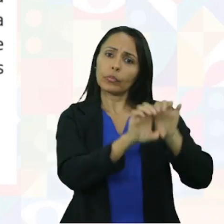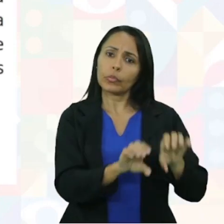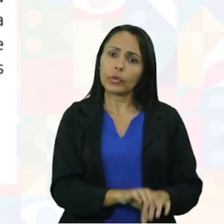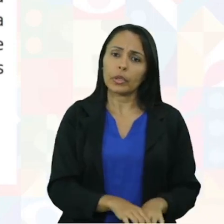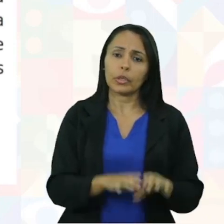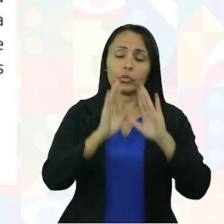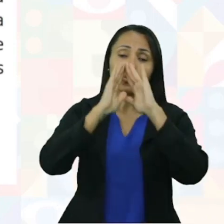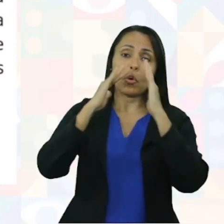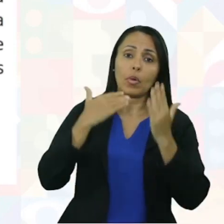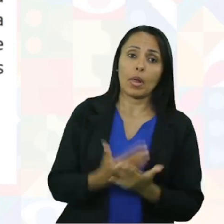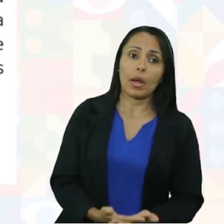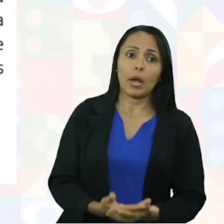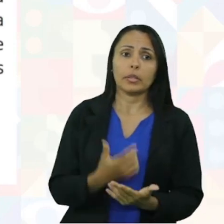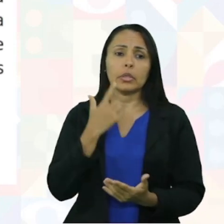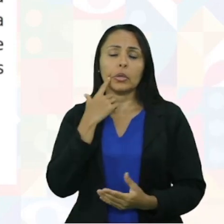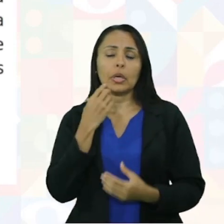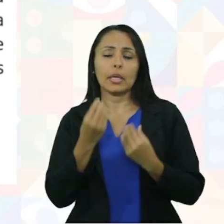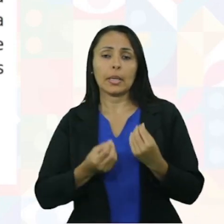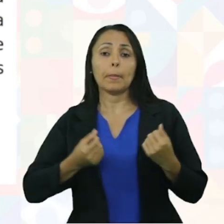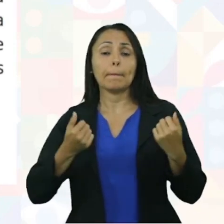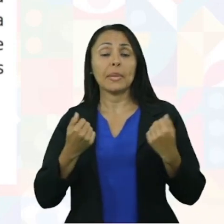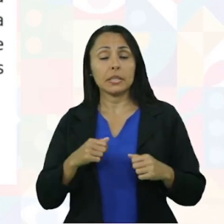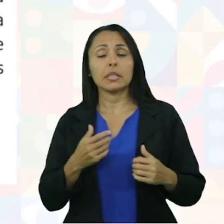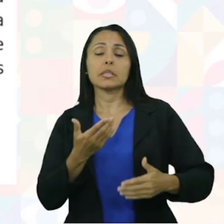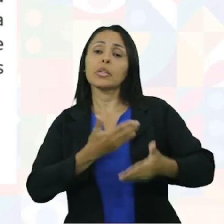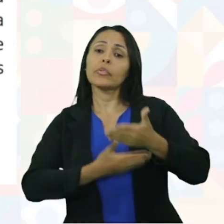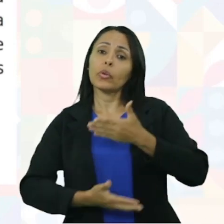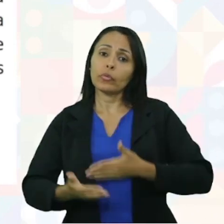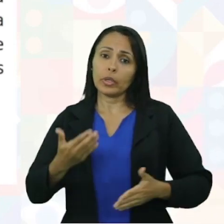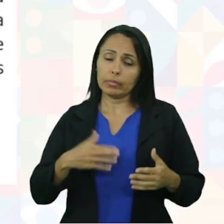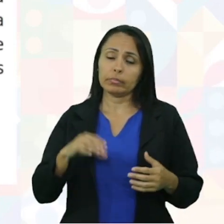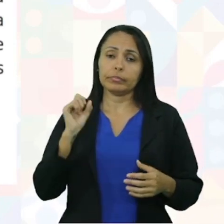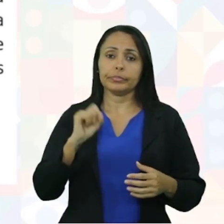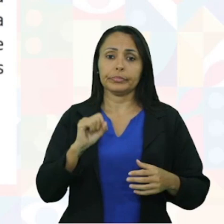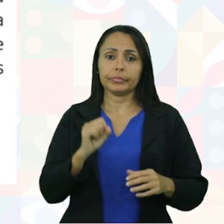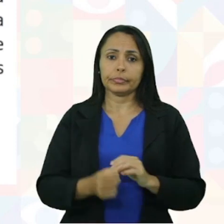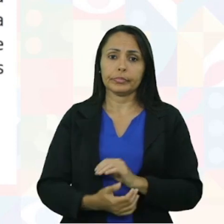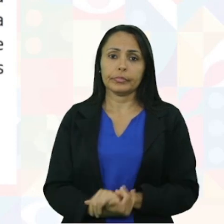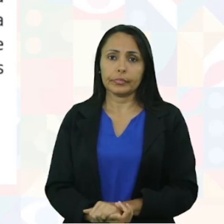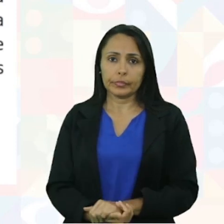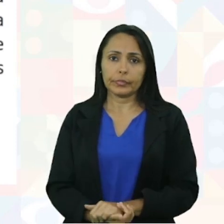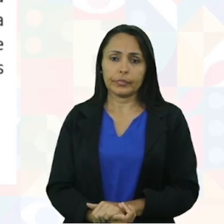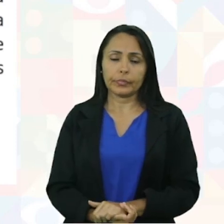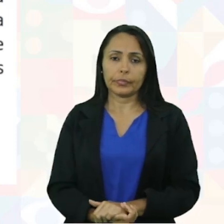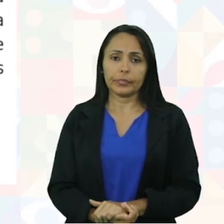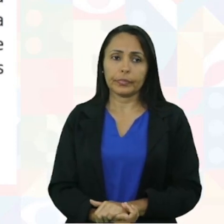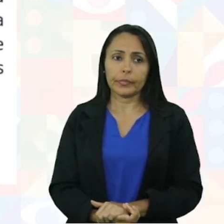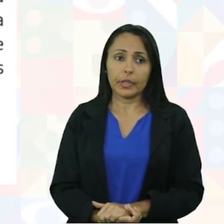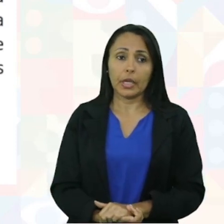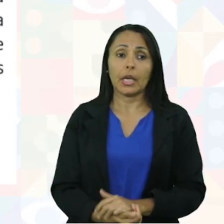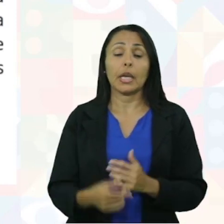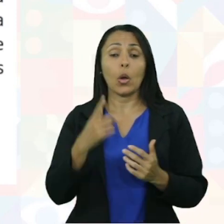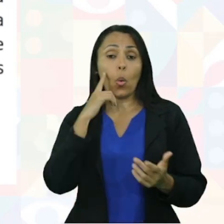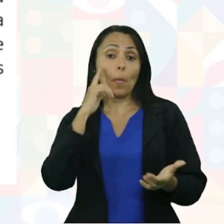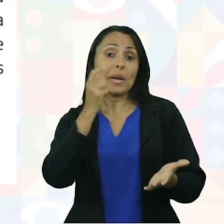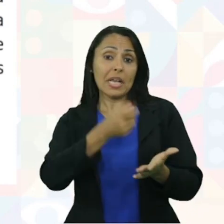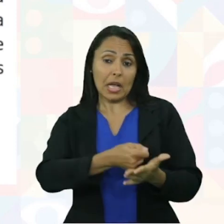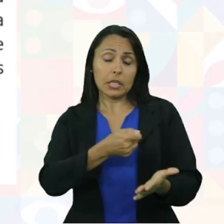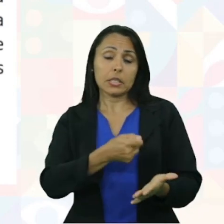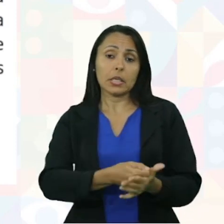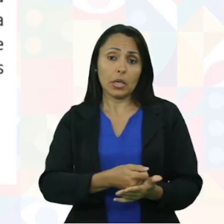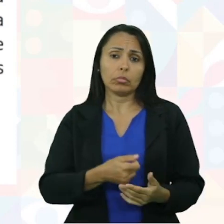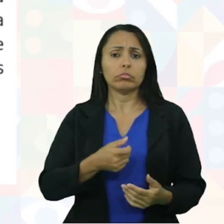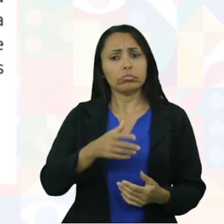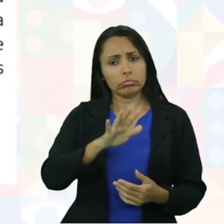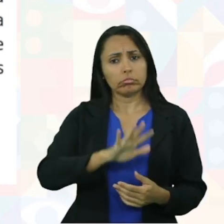se trabalha, ela tem que se envolver. Então, é dever dela, é dever e obrigação, né,